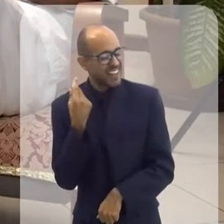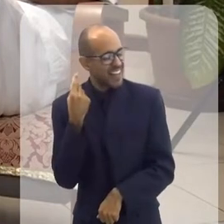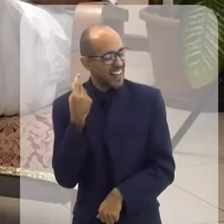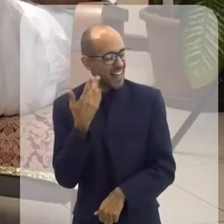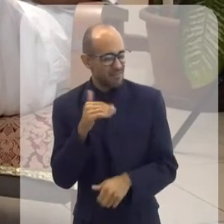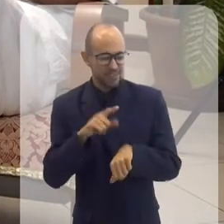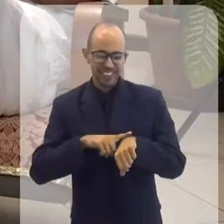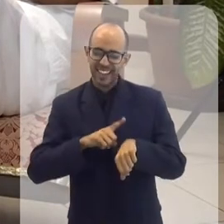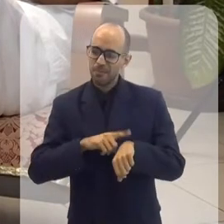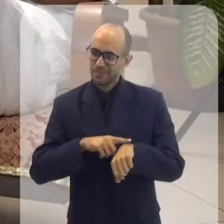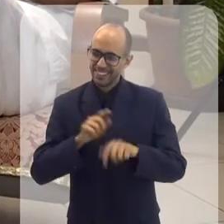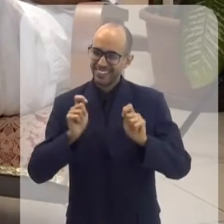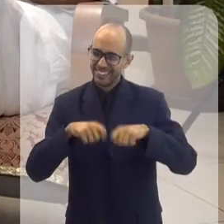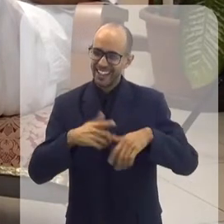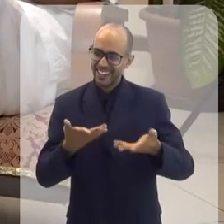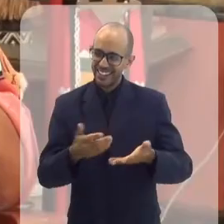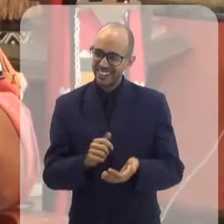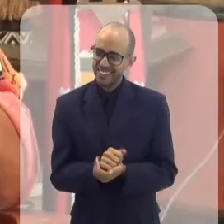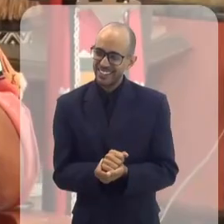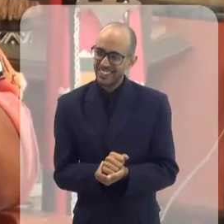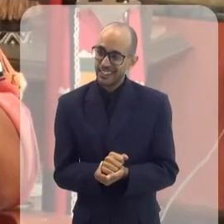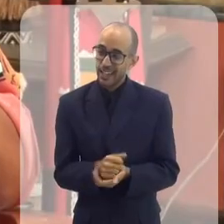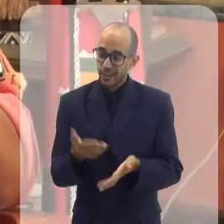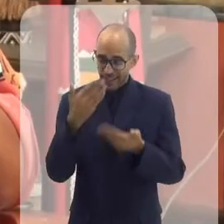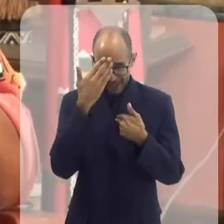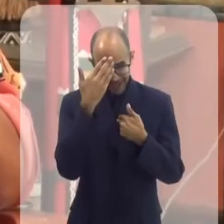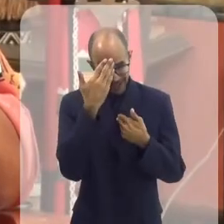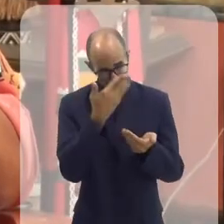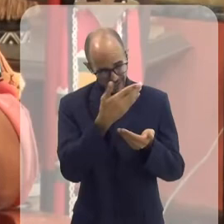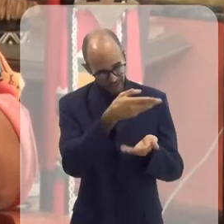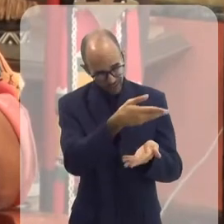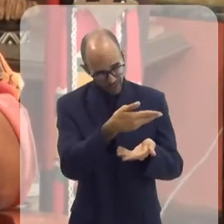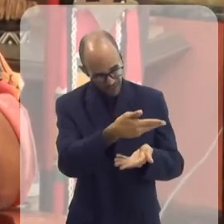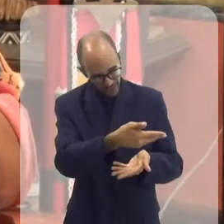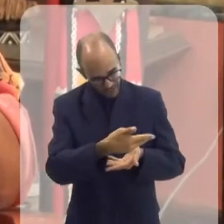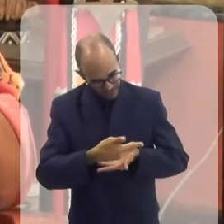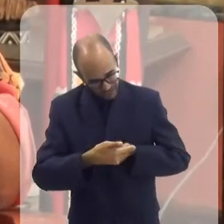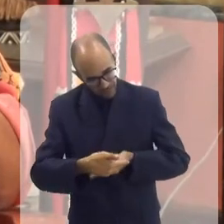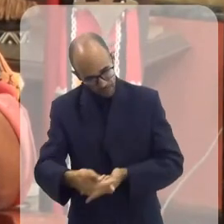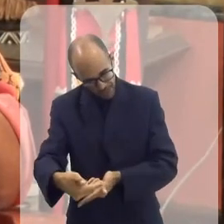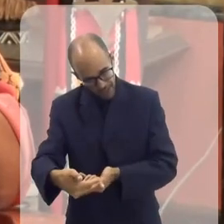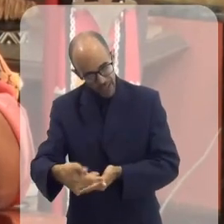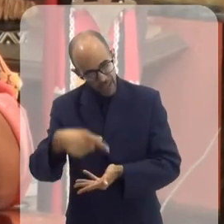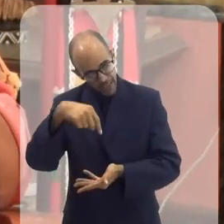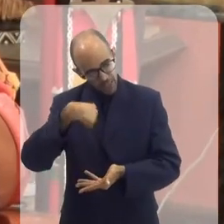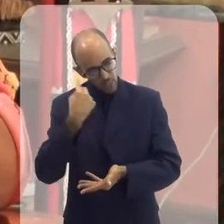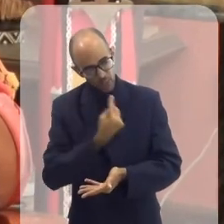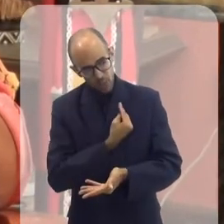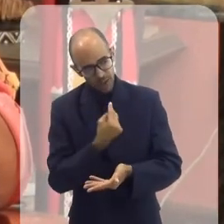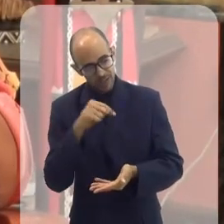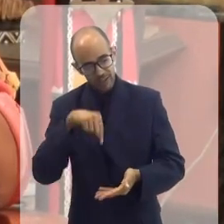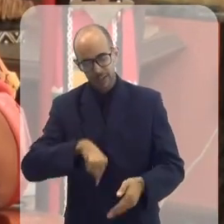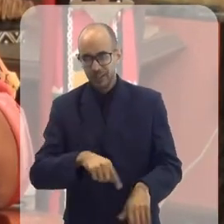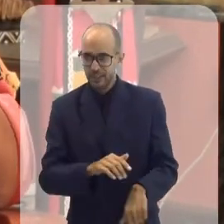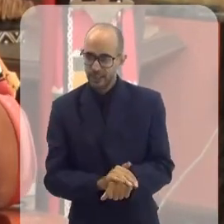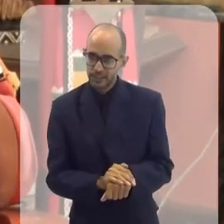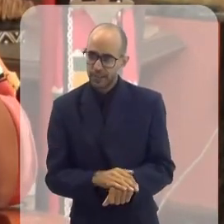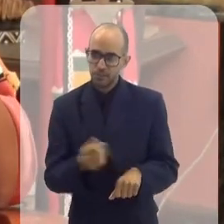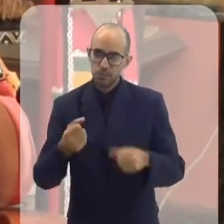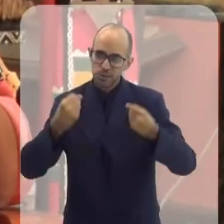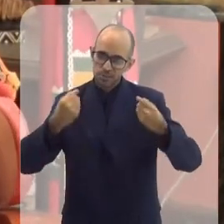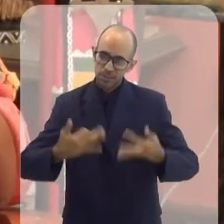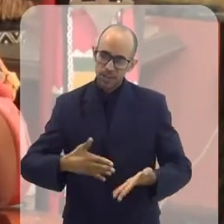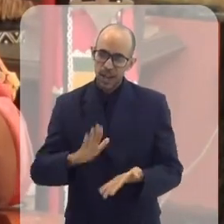durante muito tempo mas que deus te agradecer por me receber e por